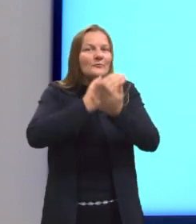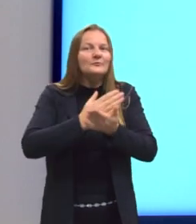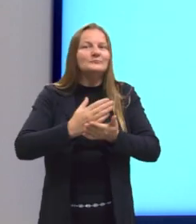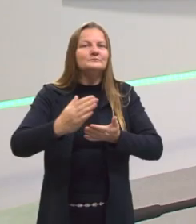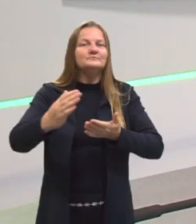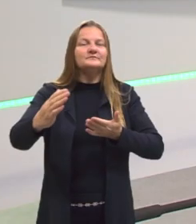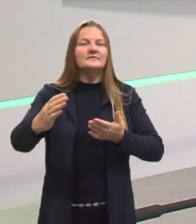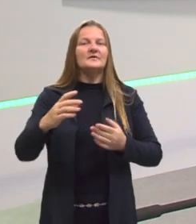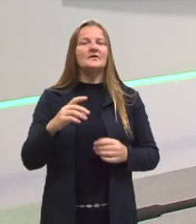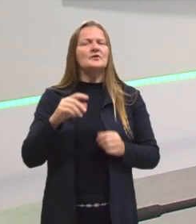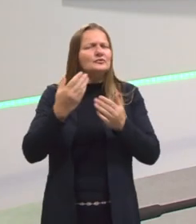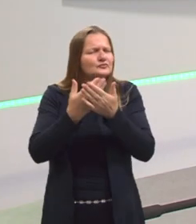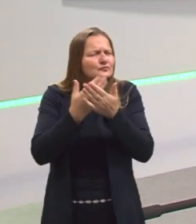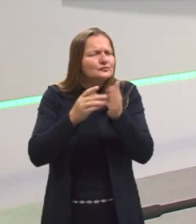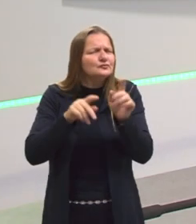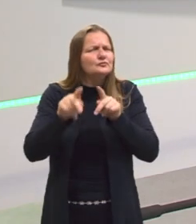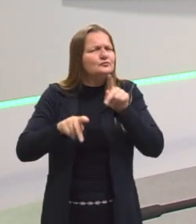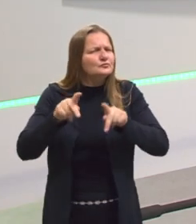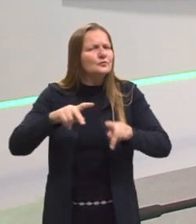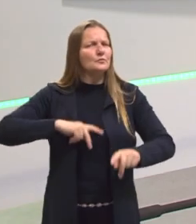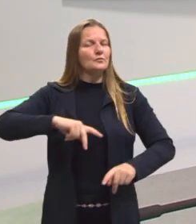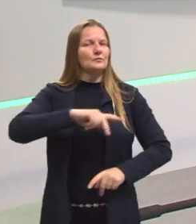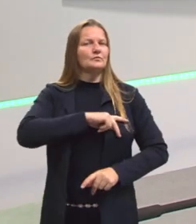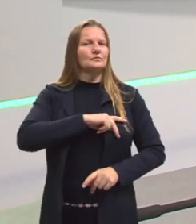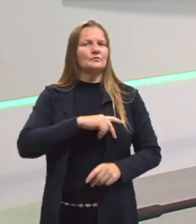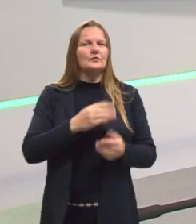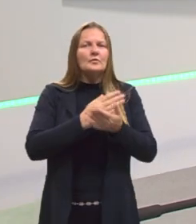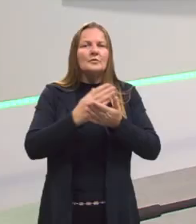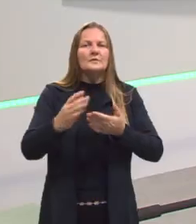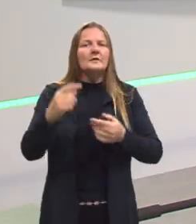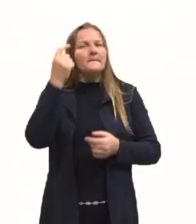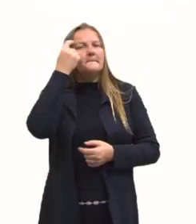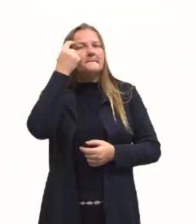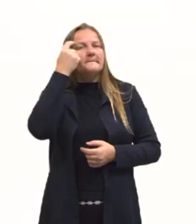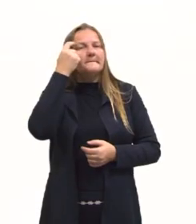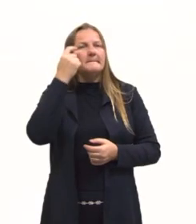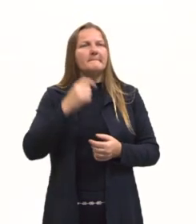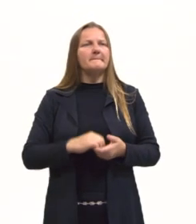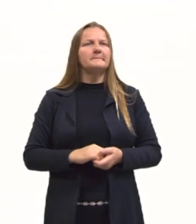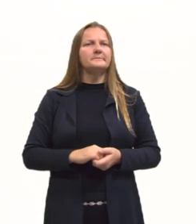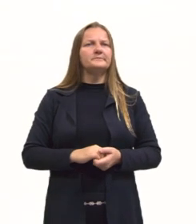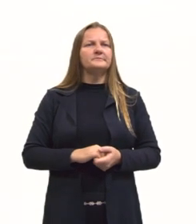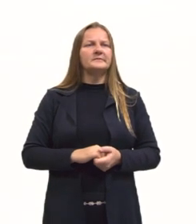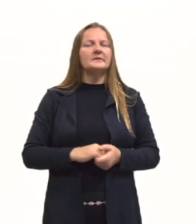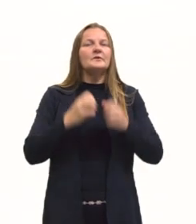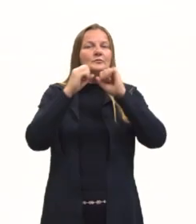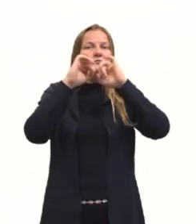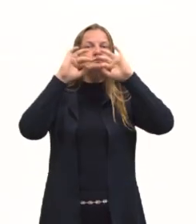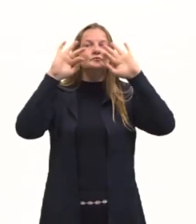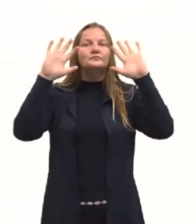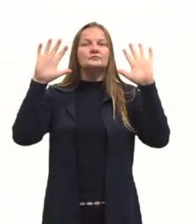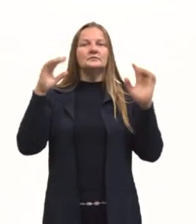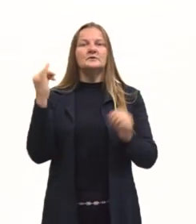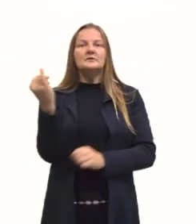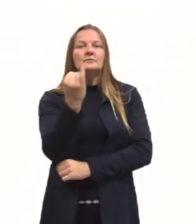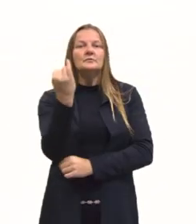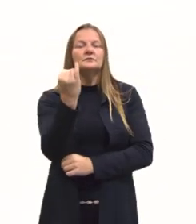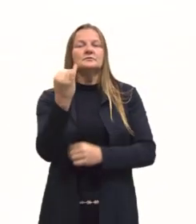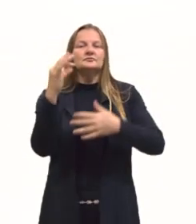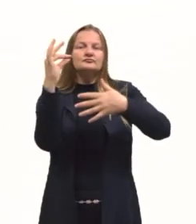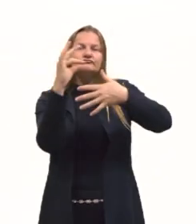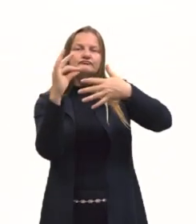desse estudo da demografia certo vamos entrar com aquelas questões que a gente a né entende como sendo